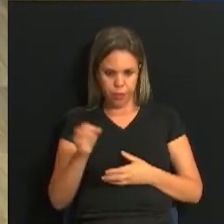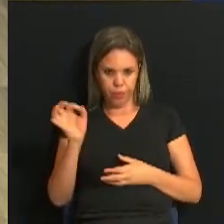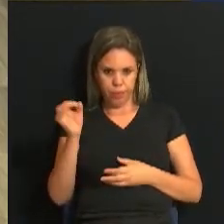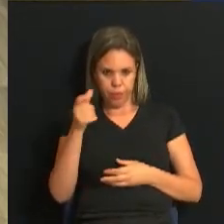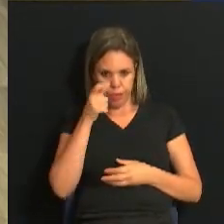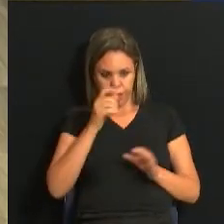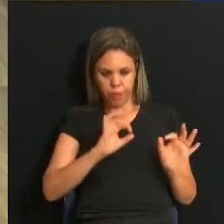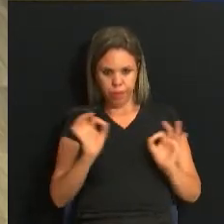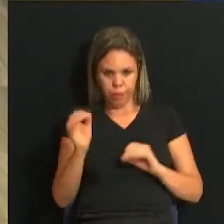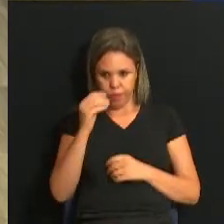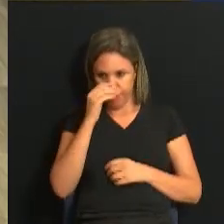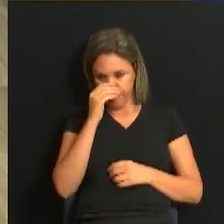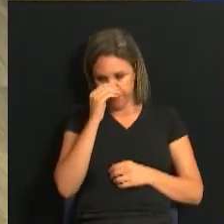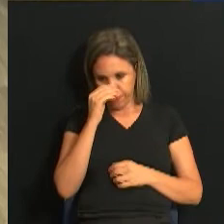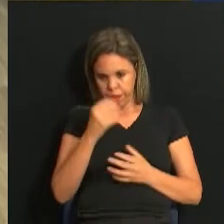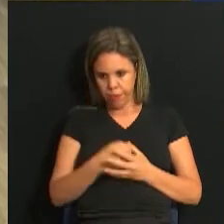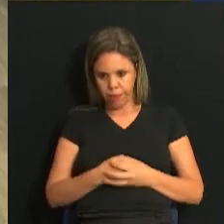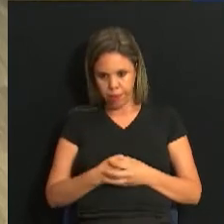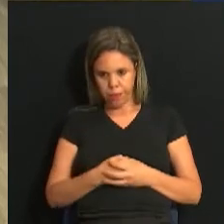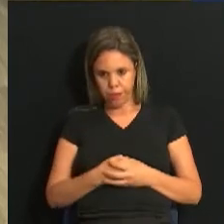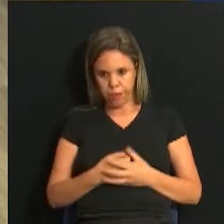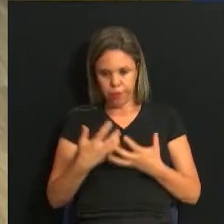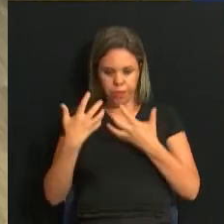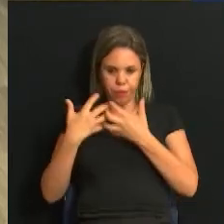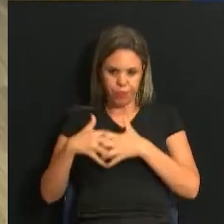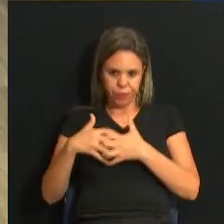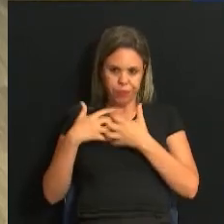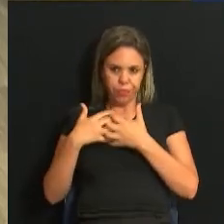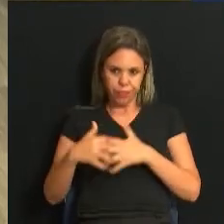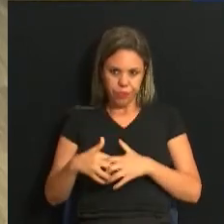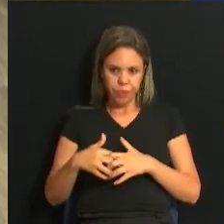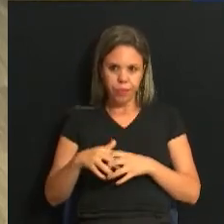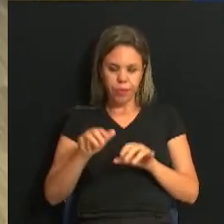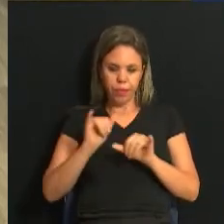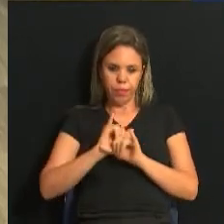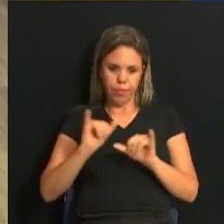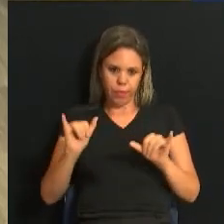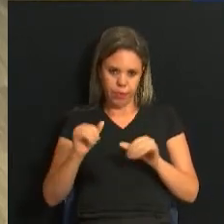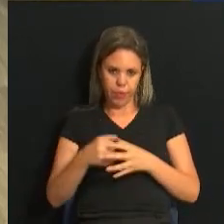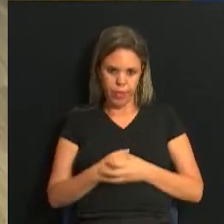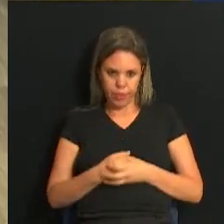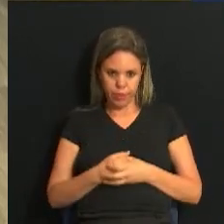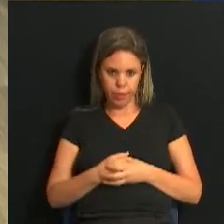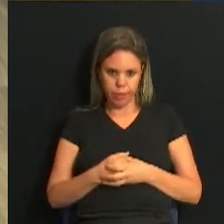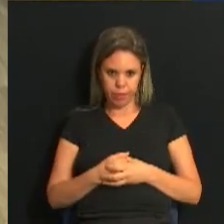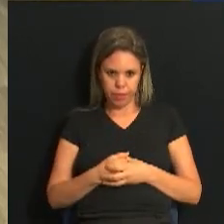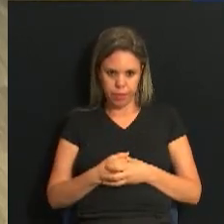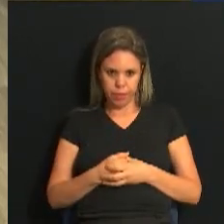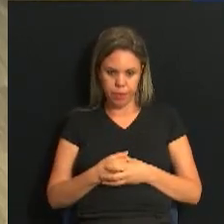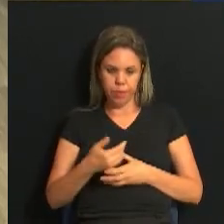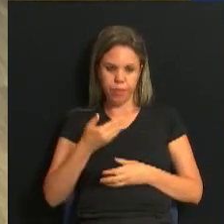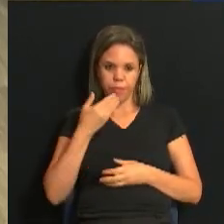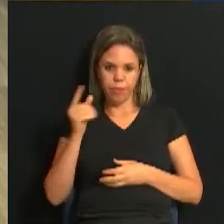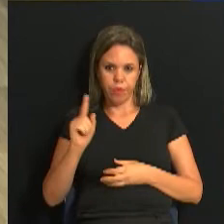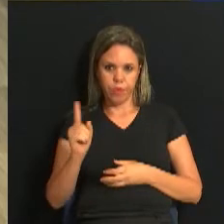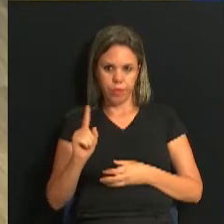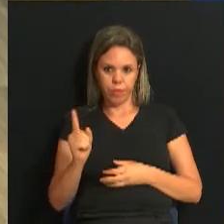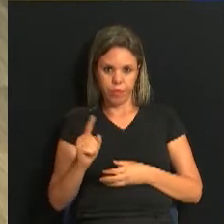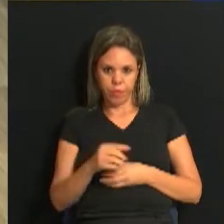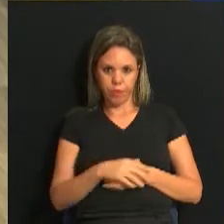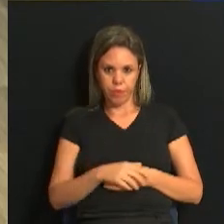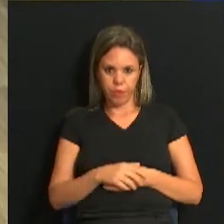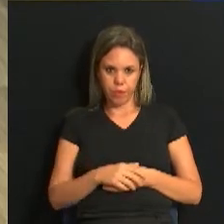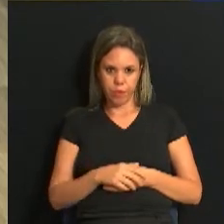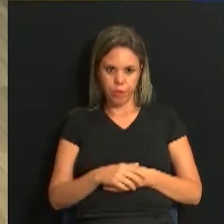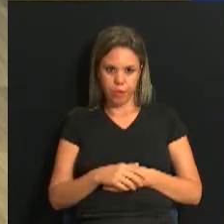nos acompanhando está refletindo todas essas informações, que muitas vezes não são fáceis, mas já é um